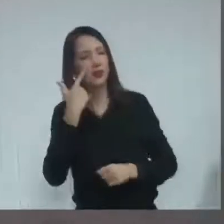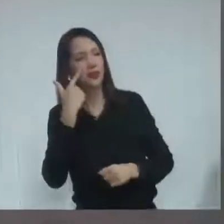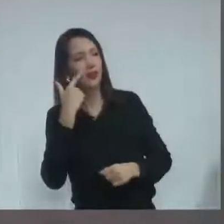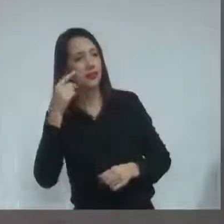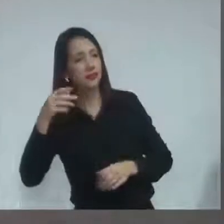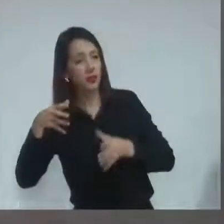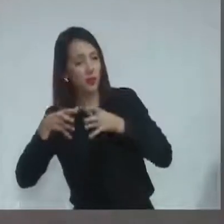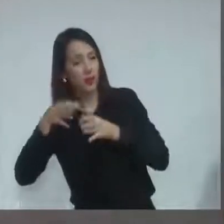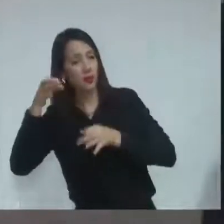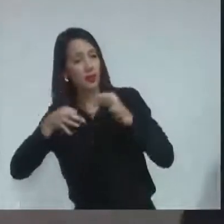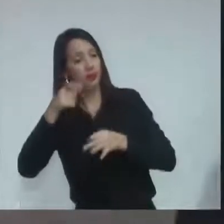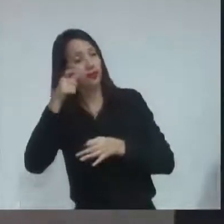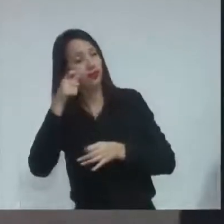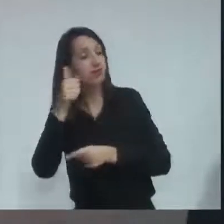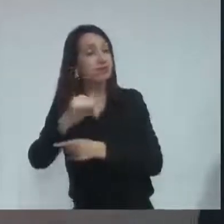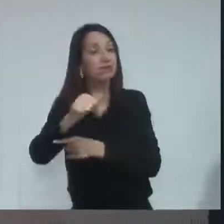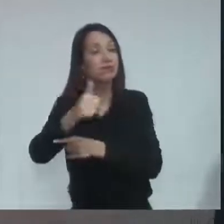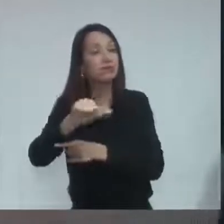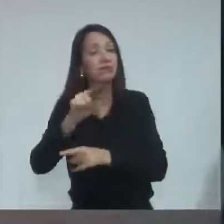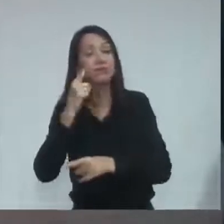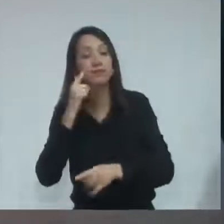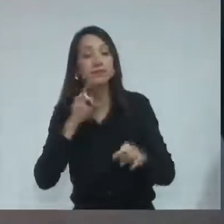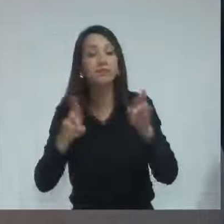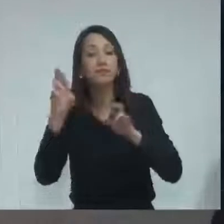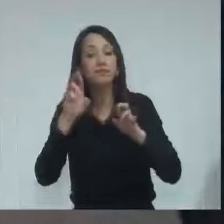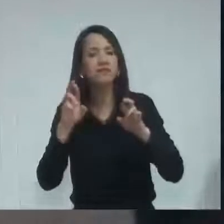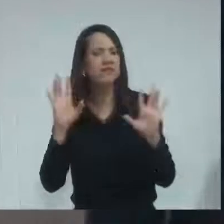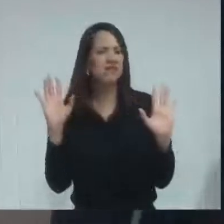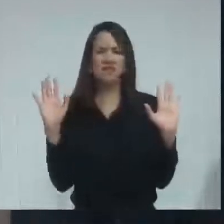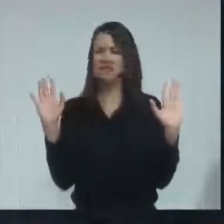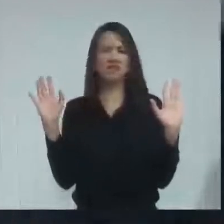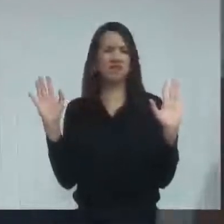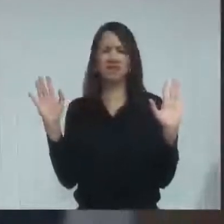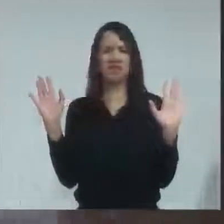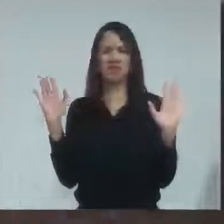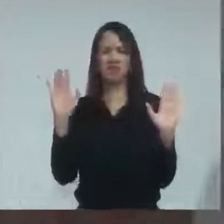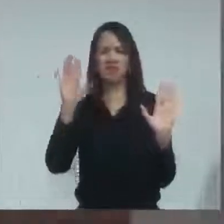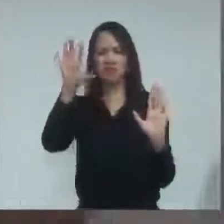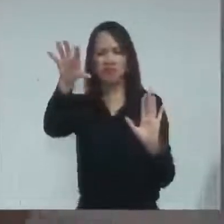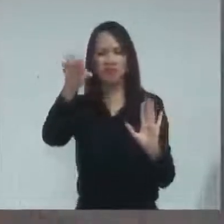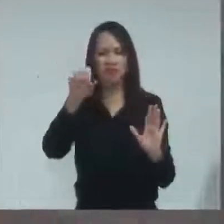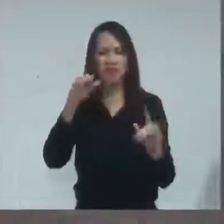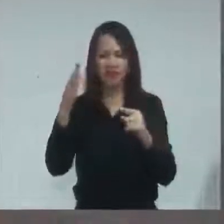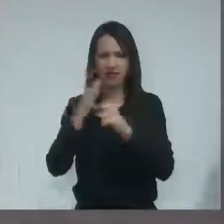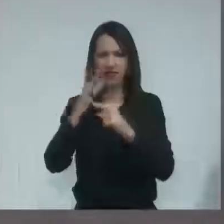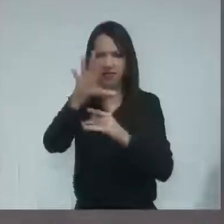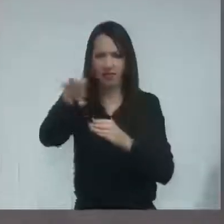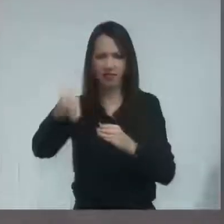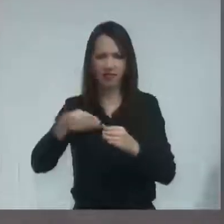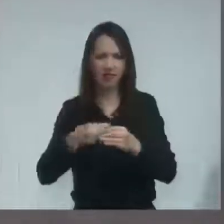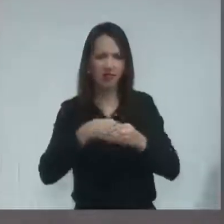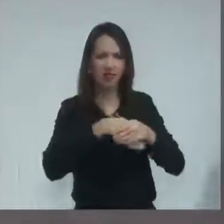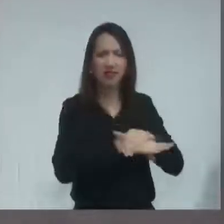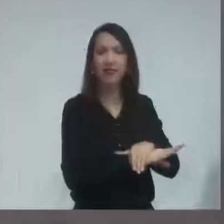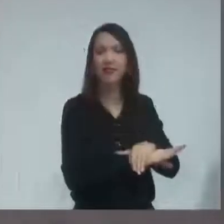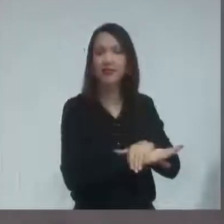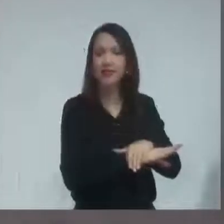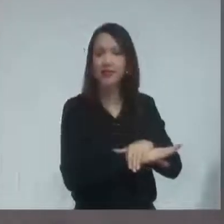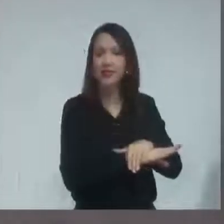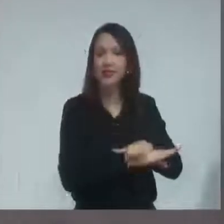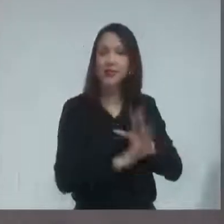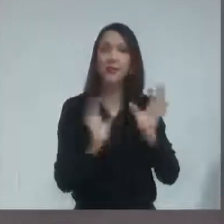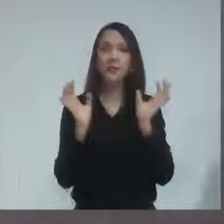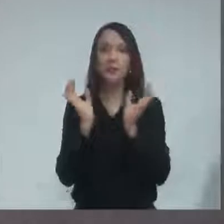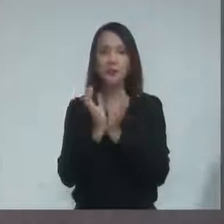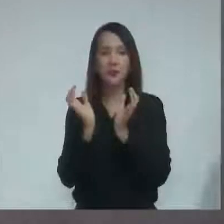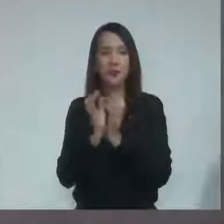denúncia. E se ele acha que não tem nada, ele arquiva aquela denúncia, né? Como a comissão parlamentar de inquérito,